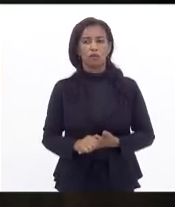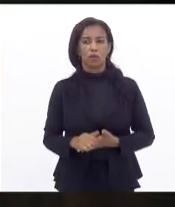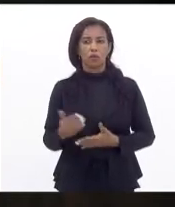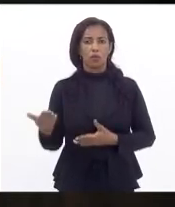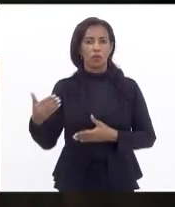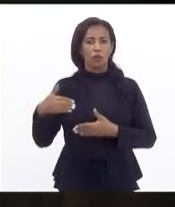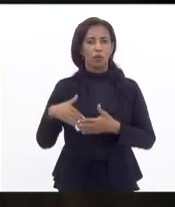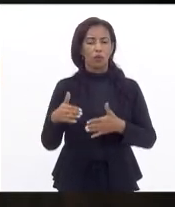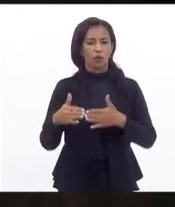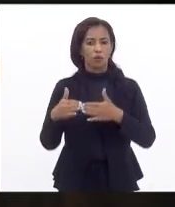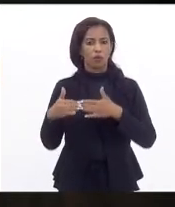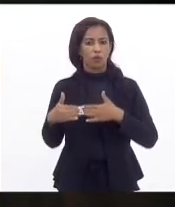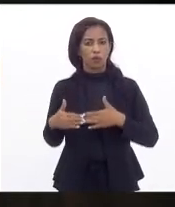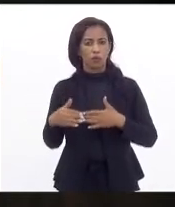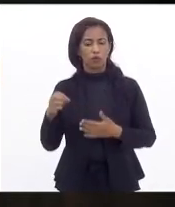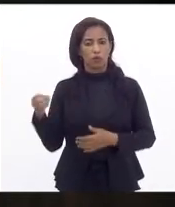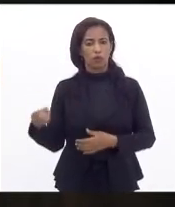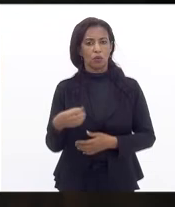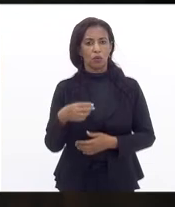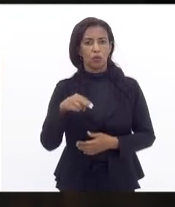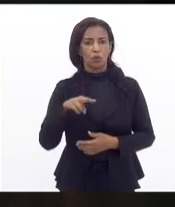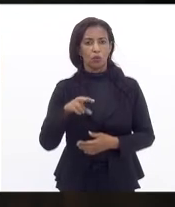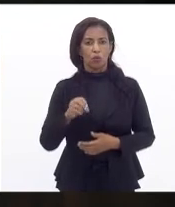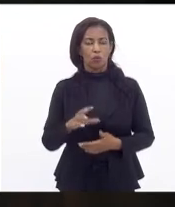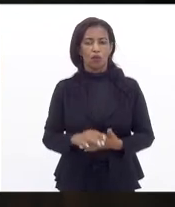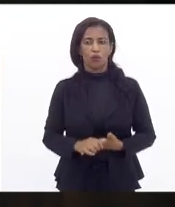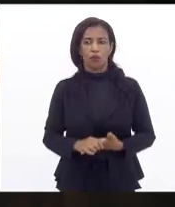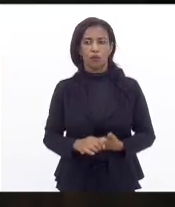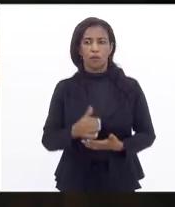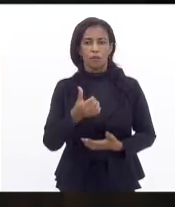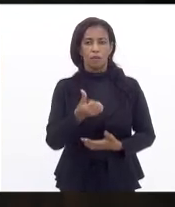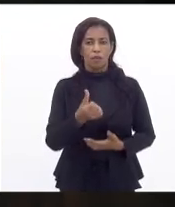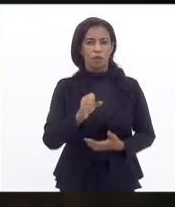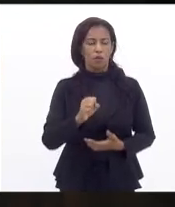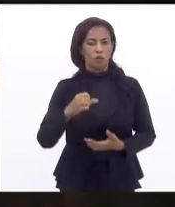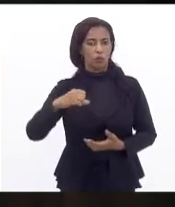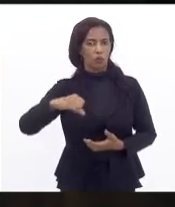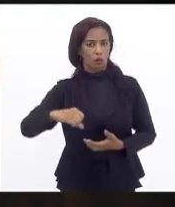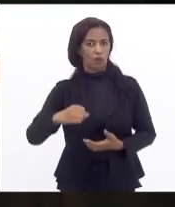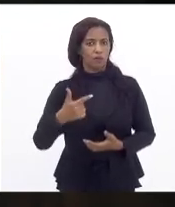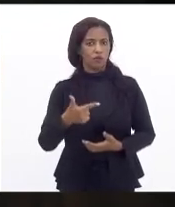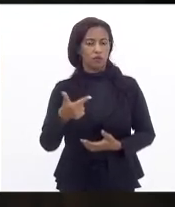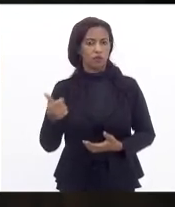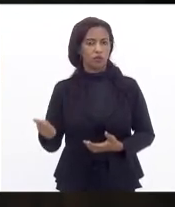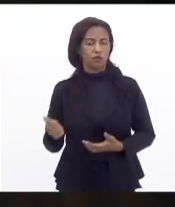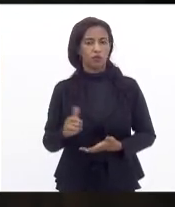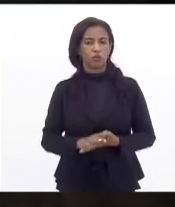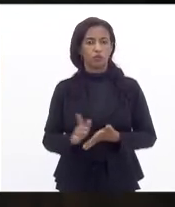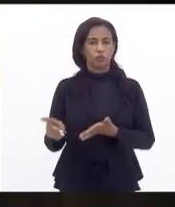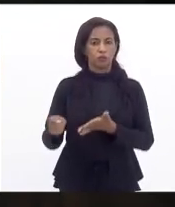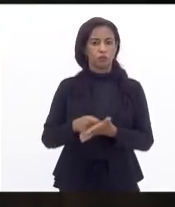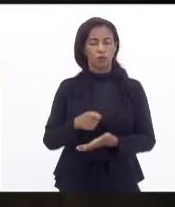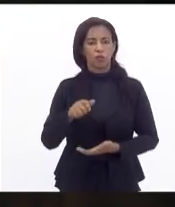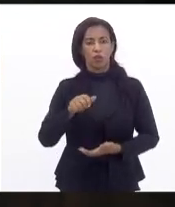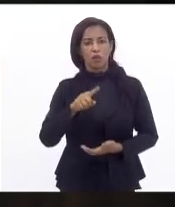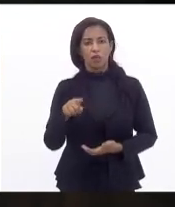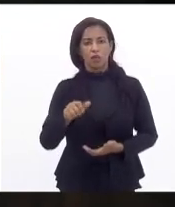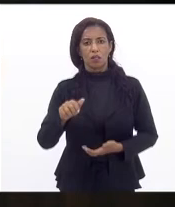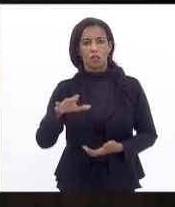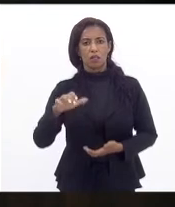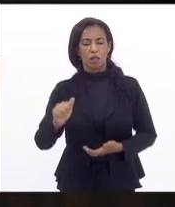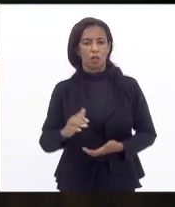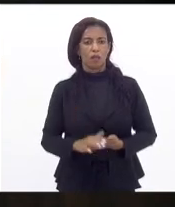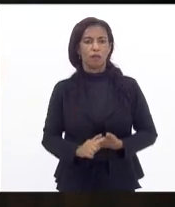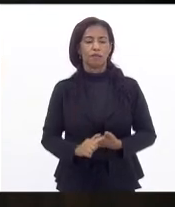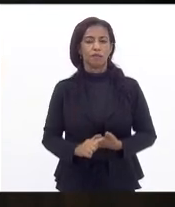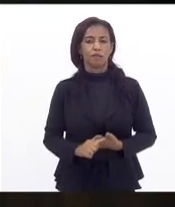voto pela abstenção do novo. Projeto de resolução 689 de 21, de autoria do deputado Renato Zaca. Concede medalha